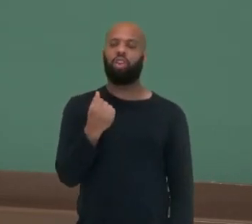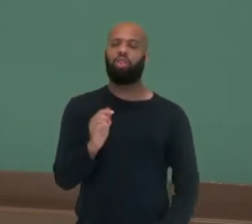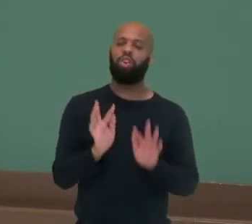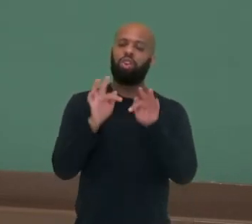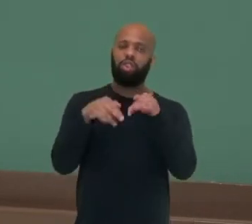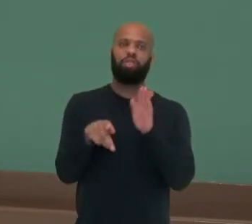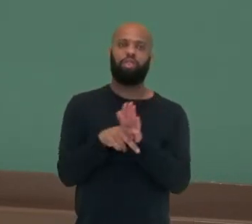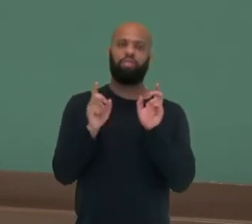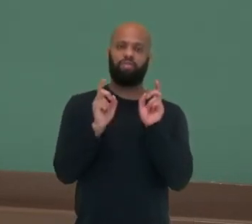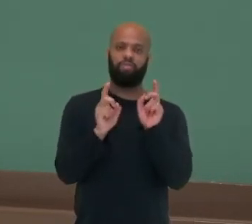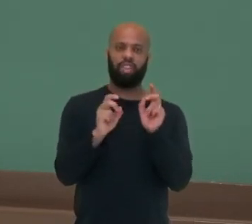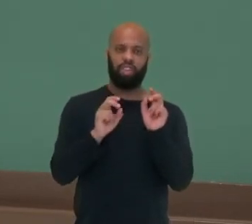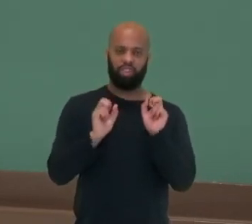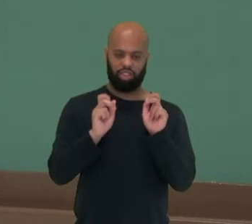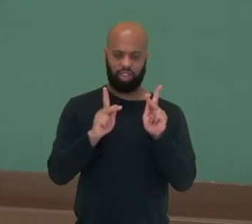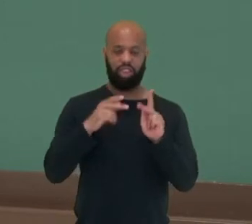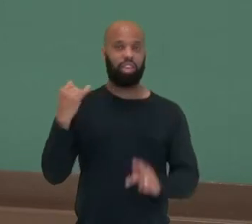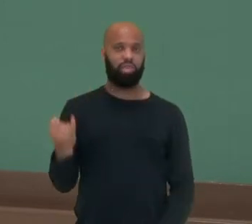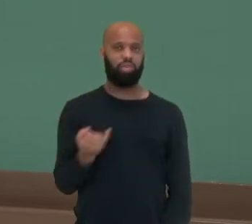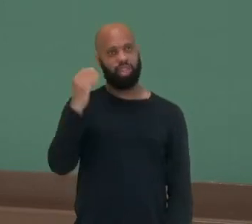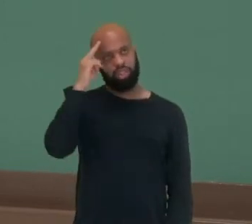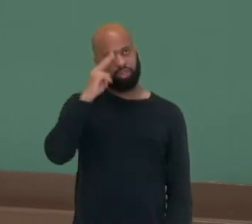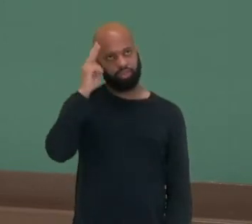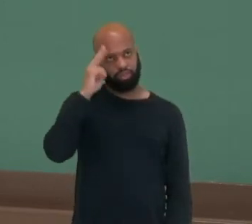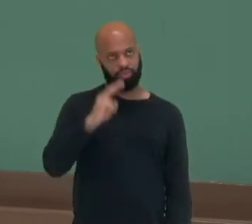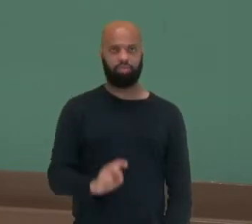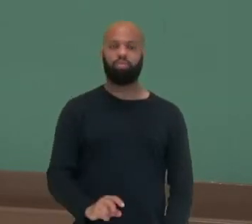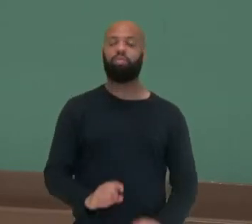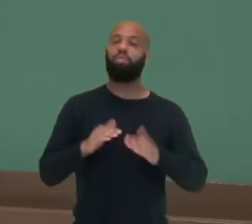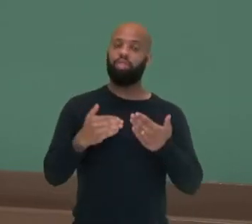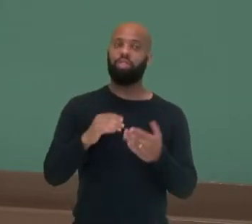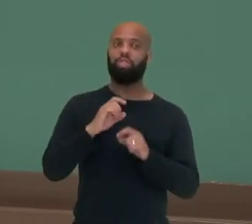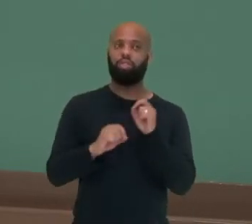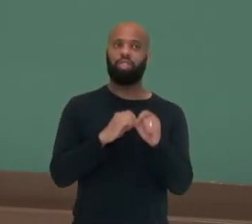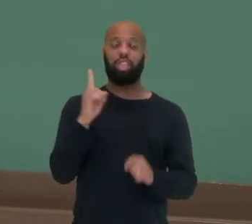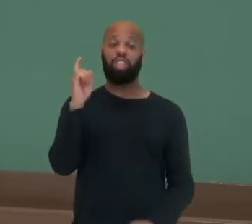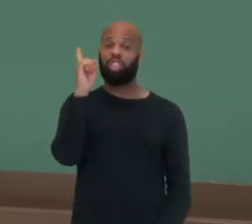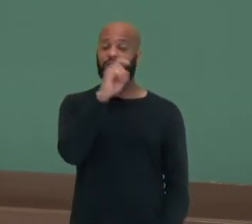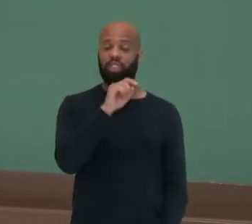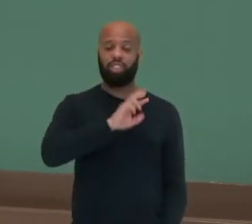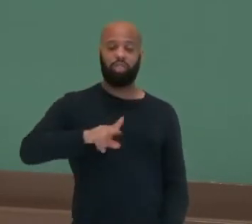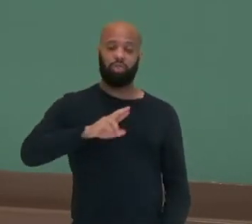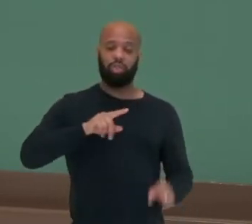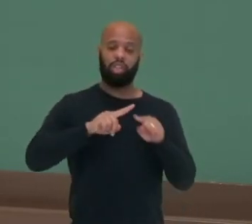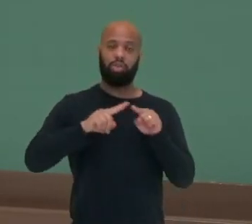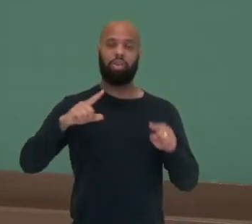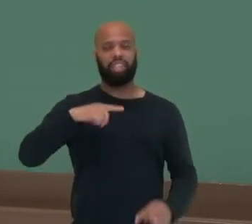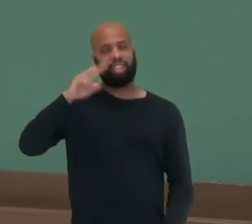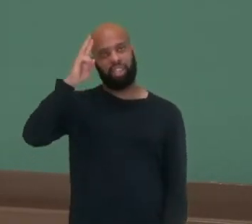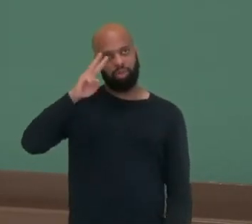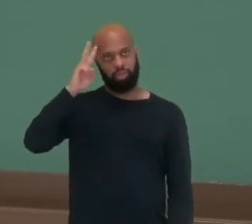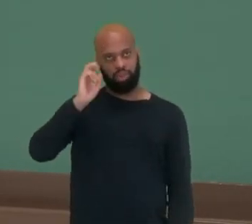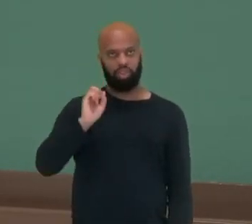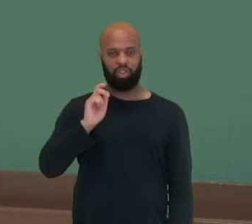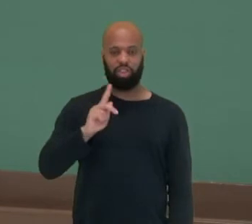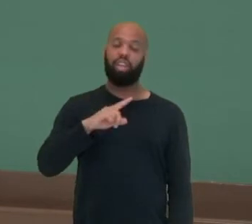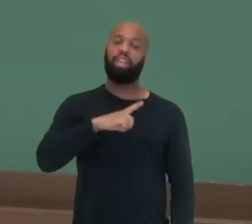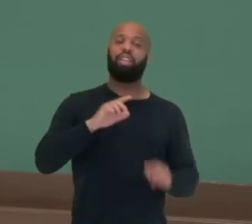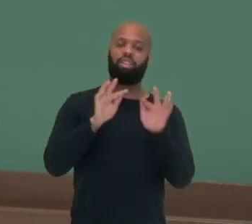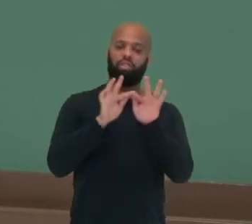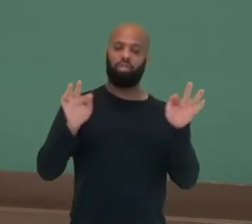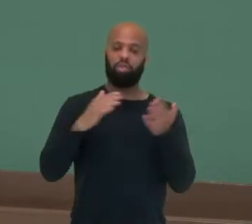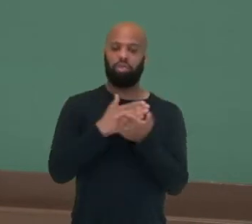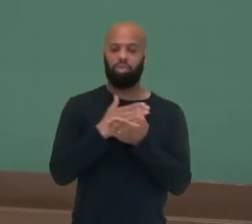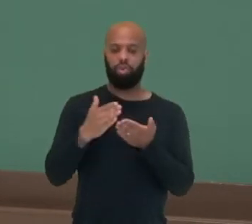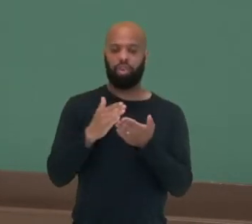venda. Tranquilo? Então, relembrando. Isso aqui parece não é muito difícil, mas a gente tem que sempre lembrar. Quando a gente vai fazer a fórmula, começa com